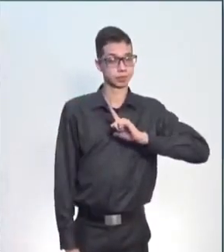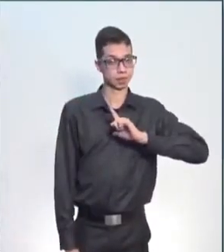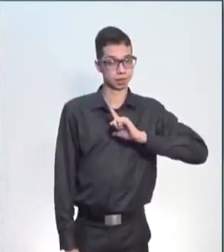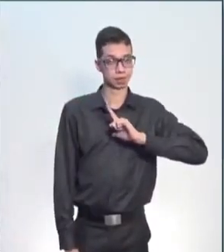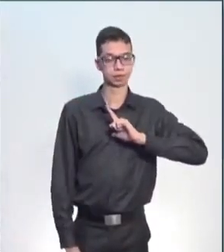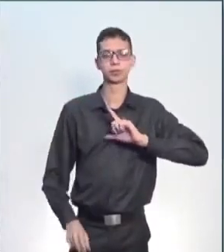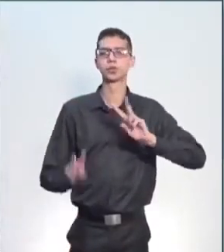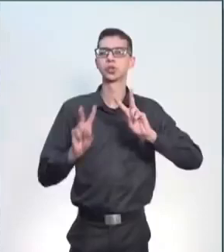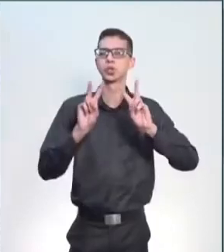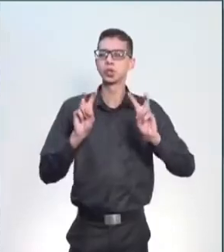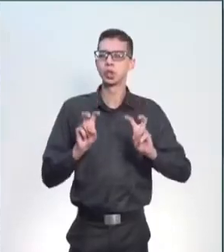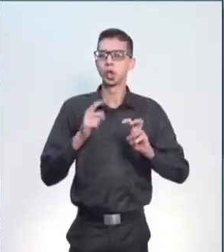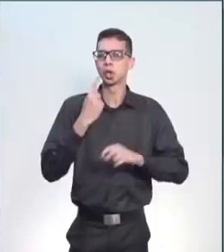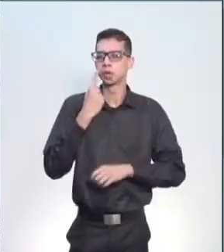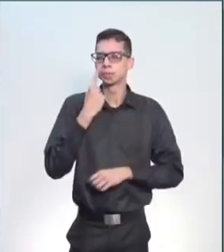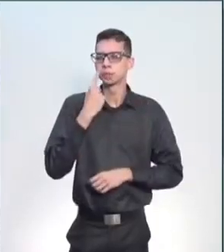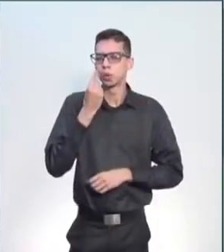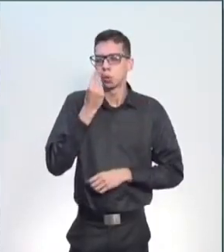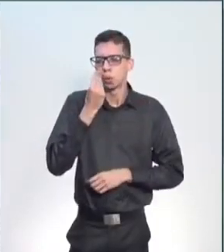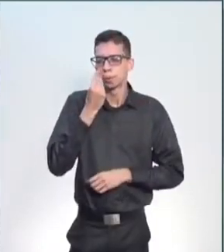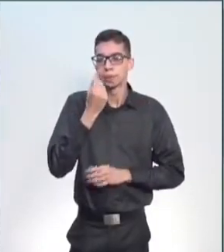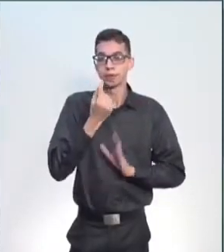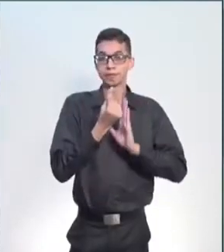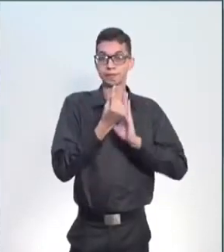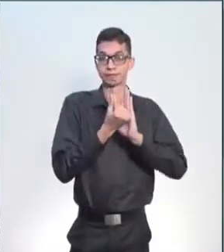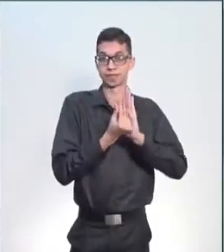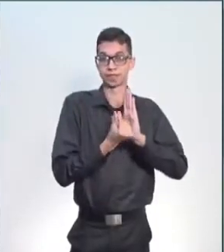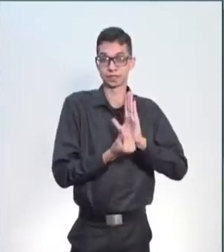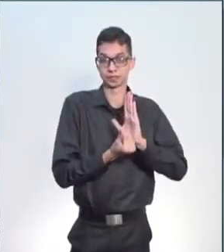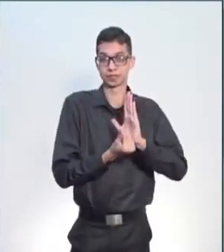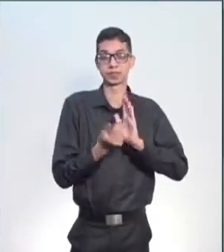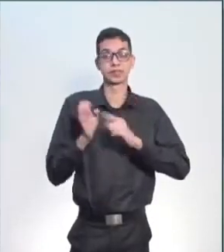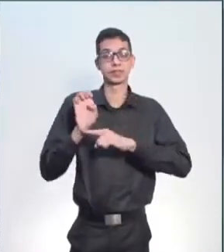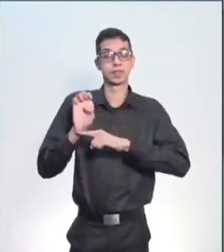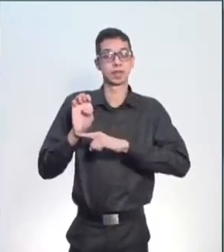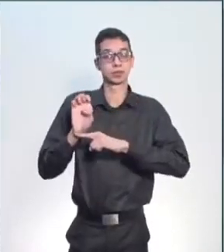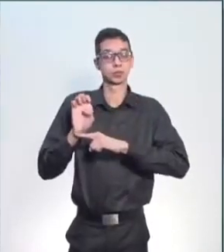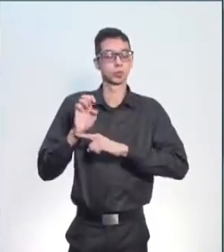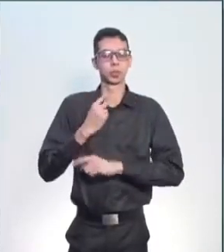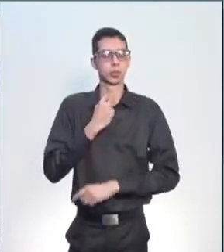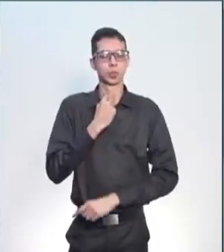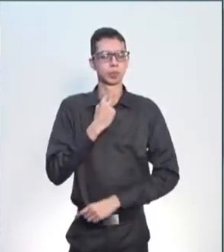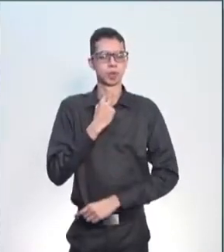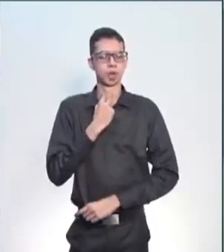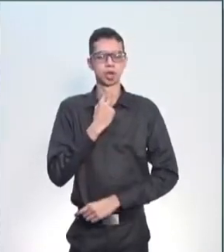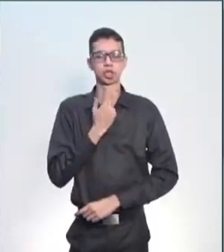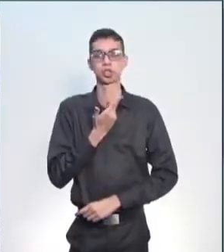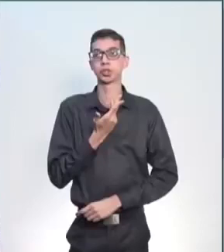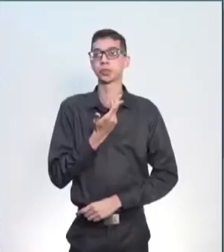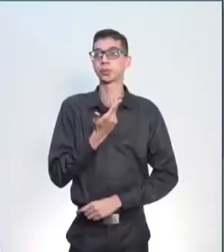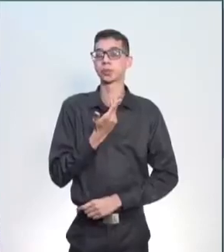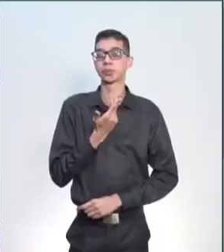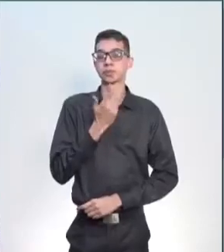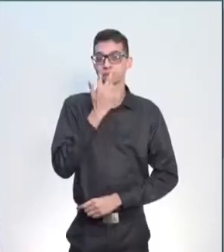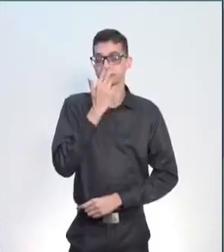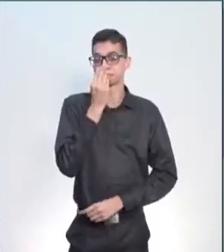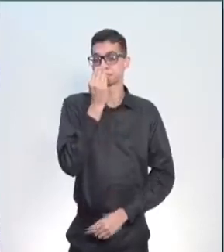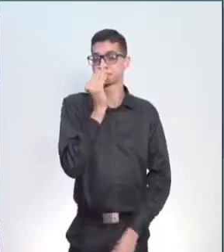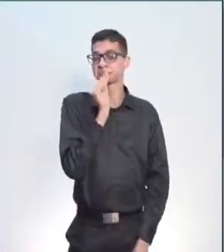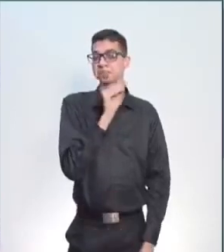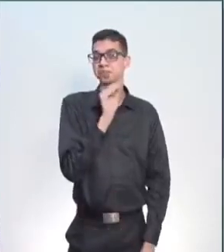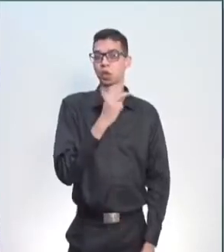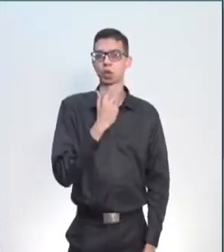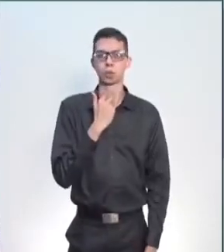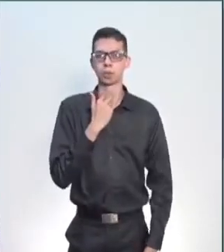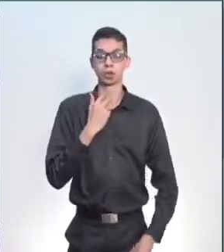questão orçamentária e financeira do Estado, ela não pode fechar os olhos, porque se ela fechar os olhos, aquele grupo